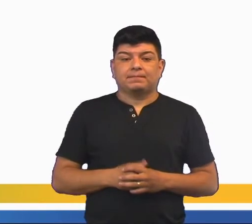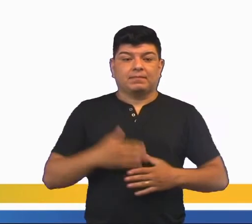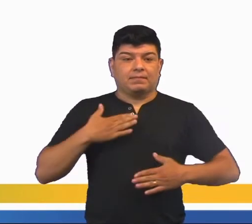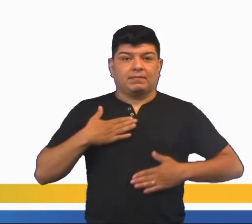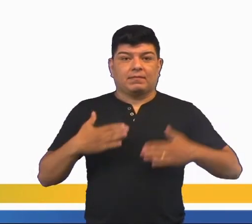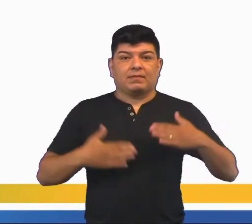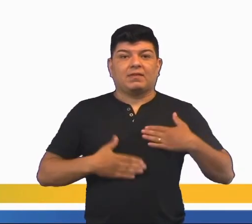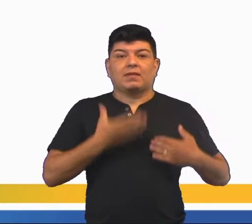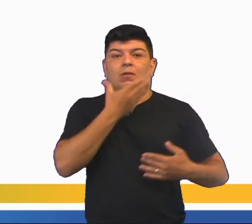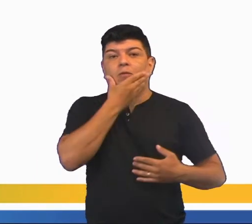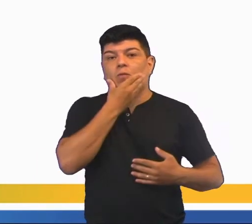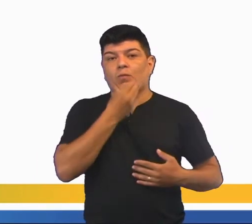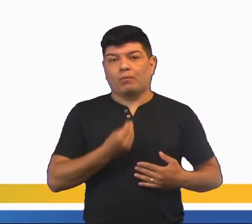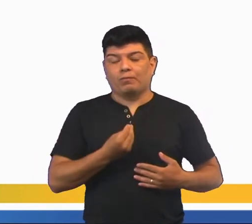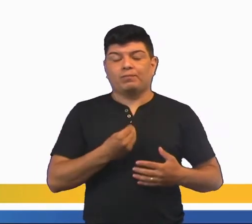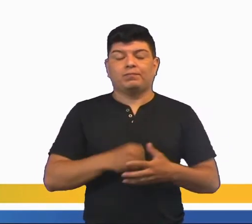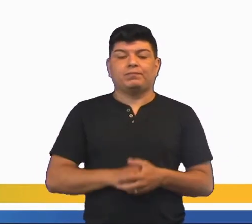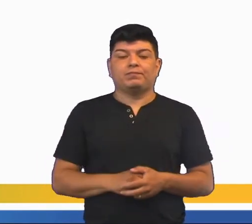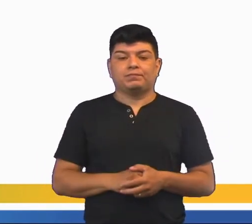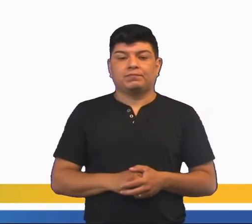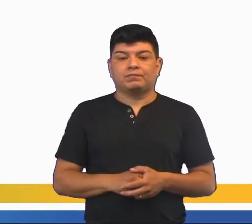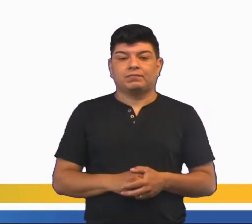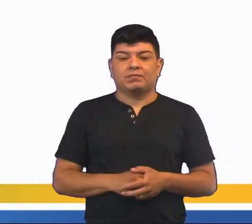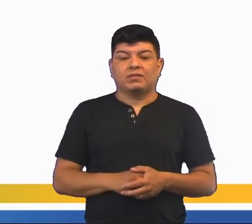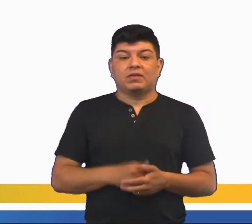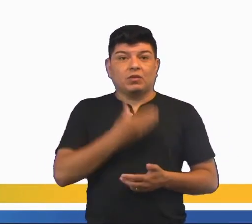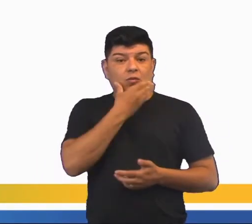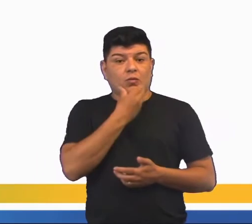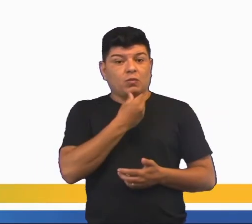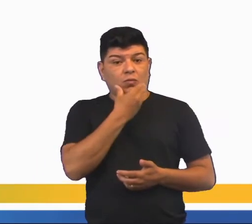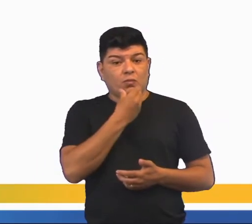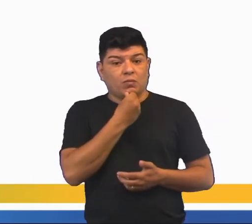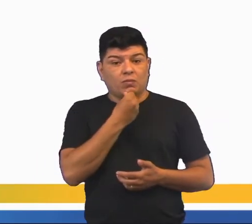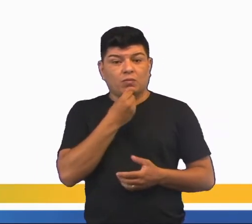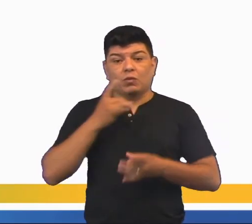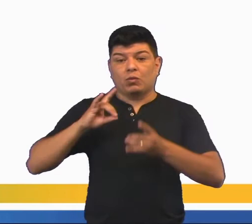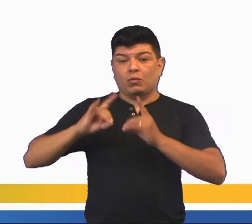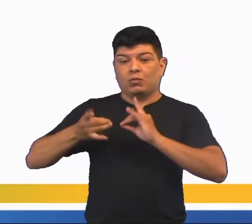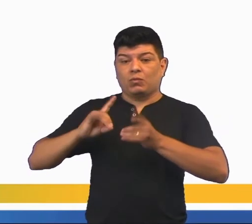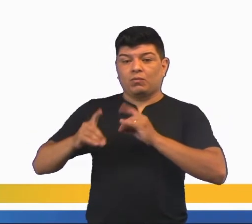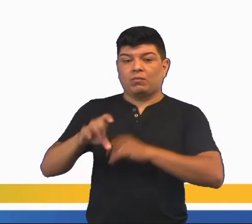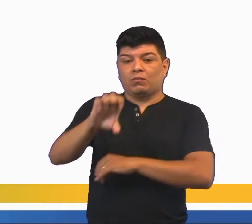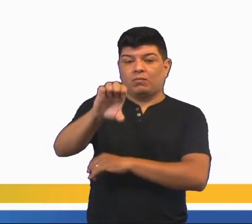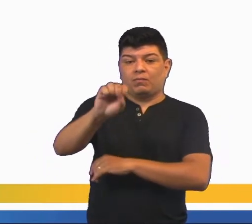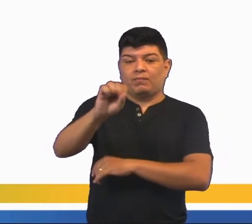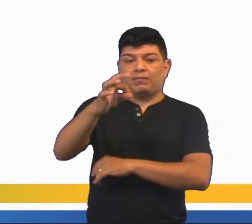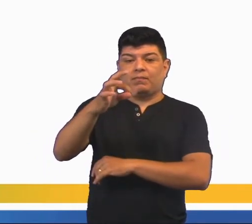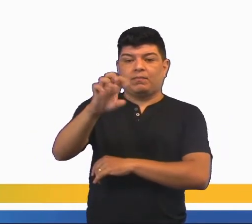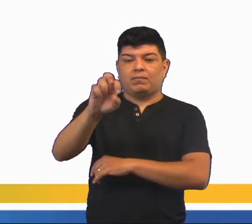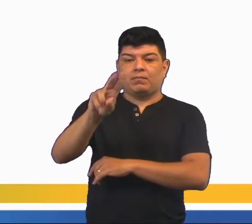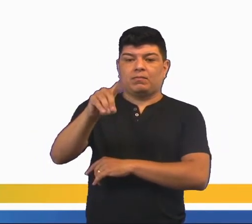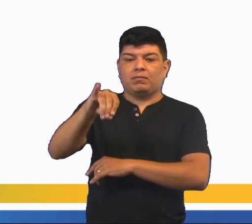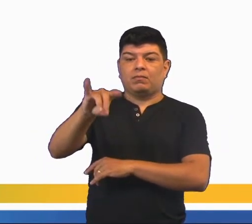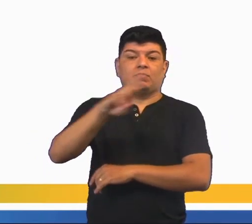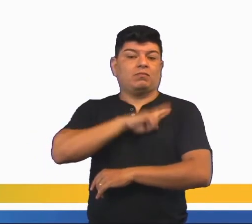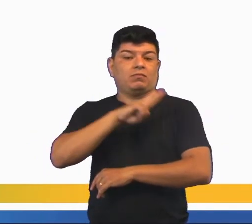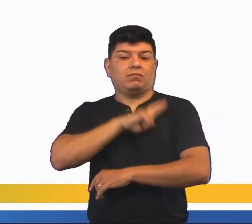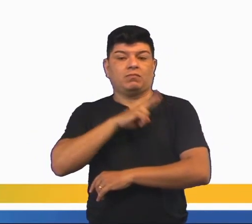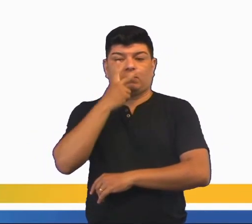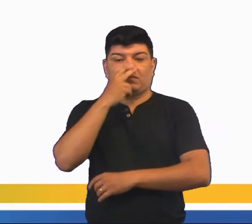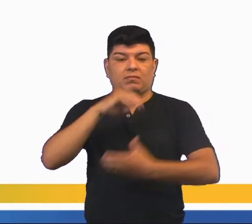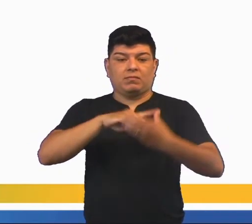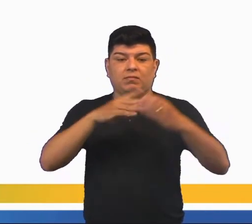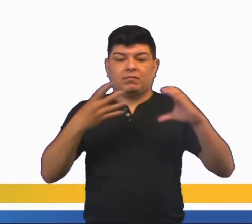a puberdade masculina. Já em meninos, o hormônio esteroide responsável pelo surgimento